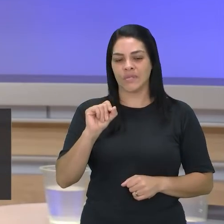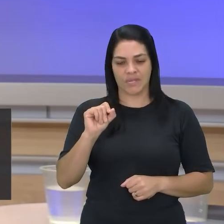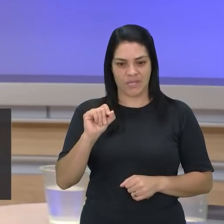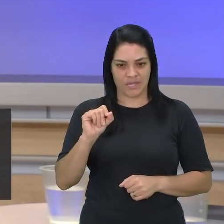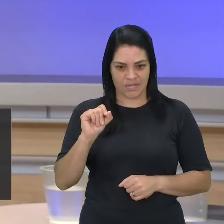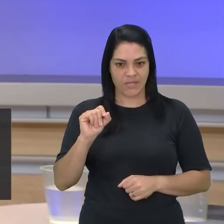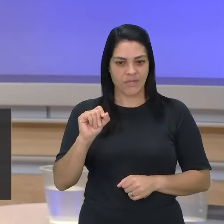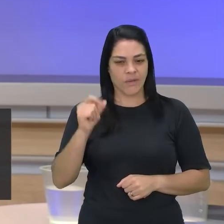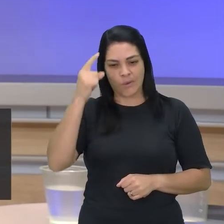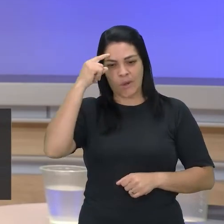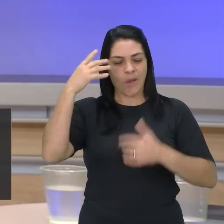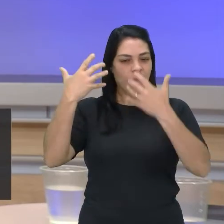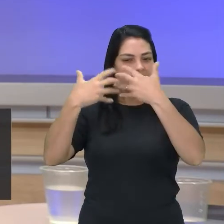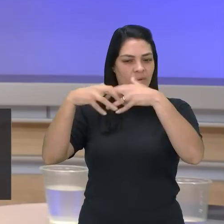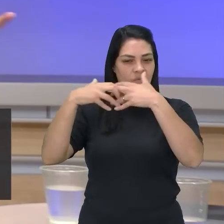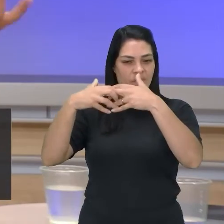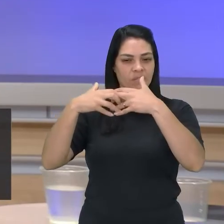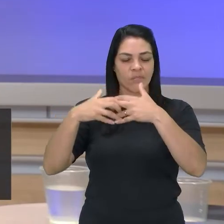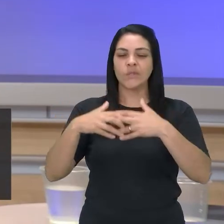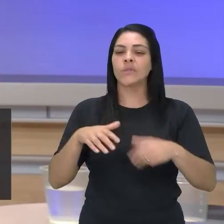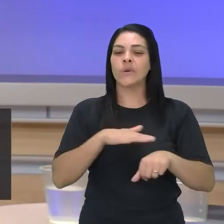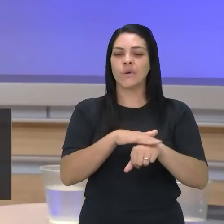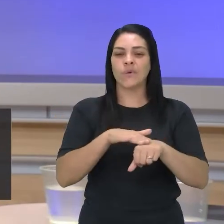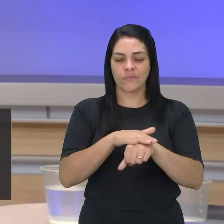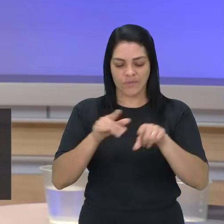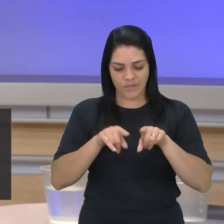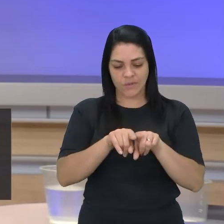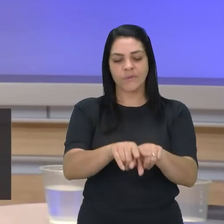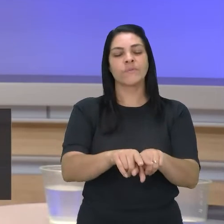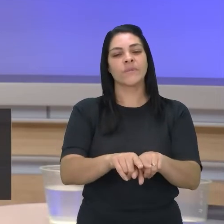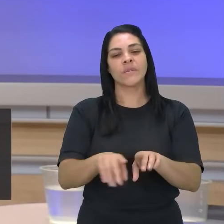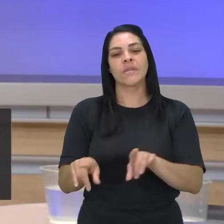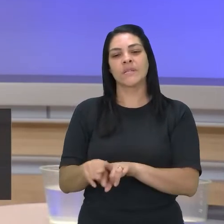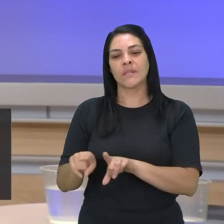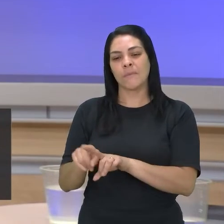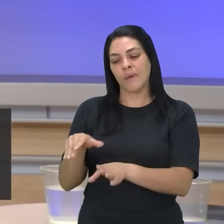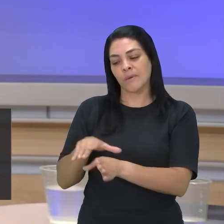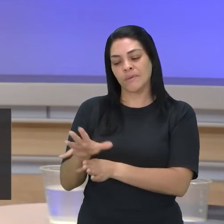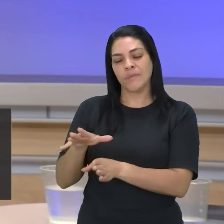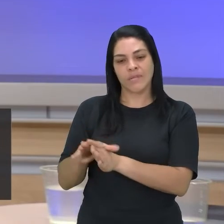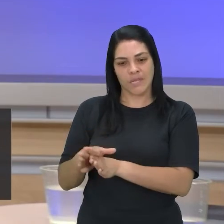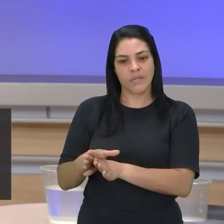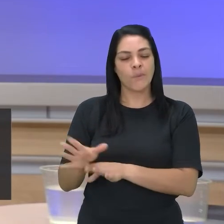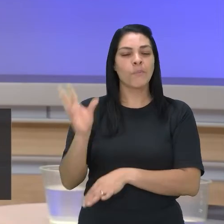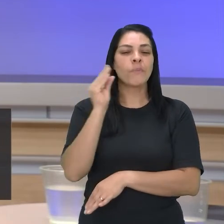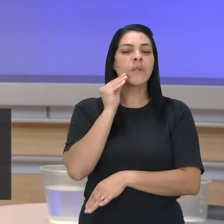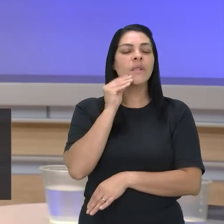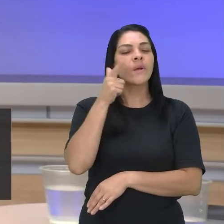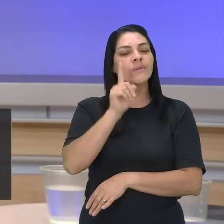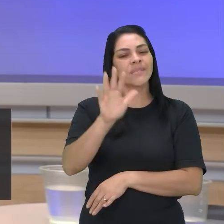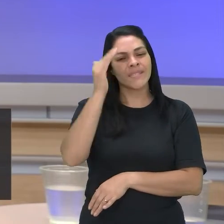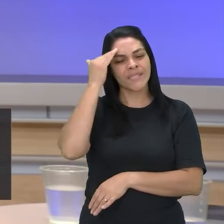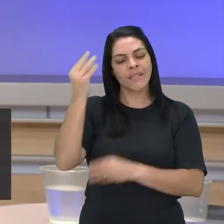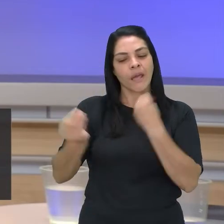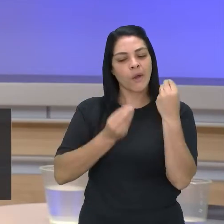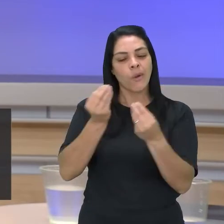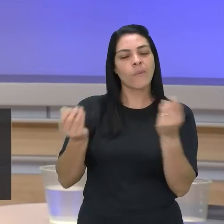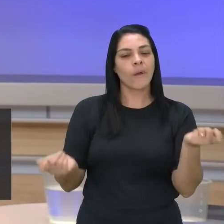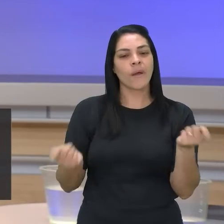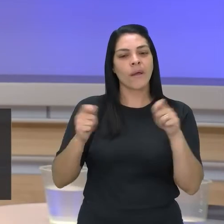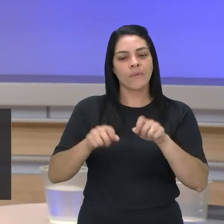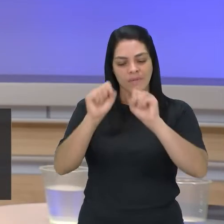estamos refletindo internamente, conversando com parceiros também, conselheiros, para tentar entender como que isso pode